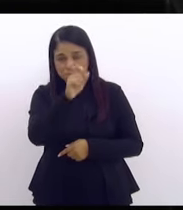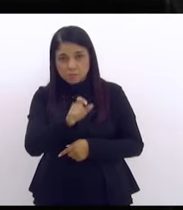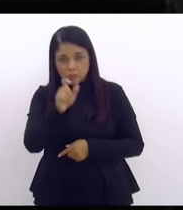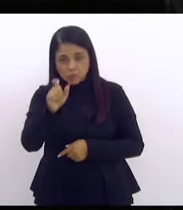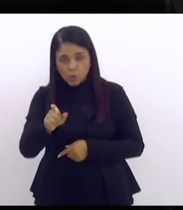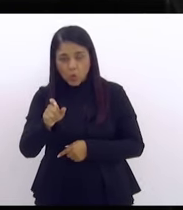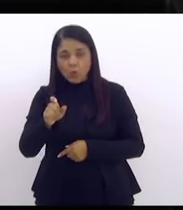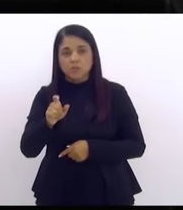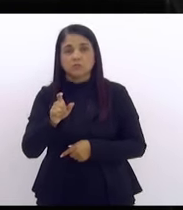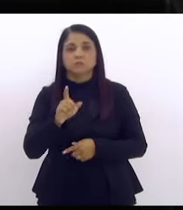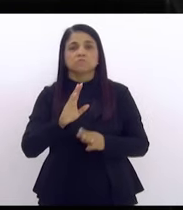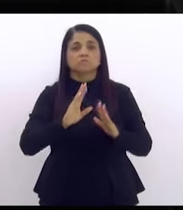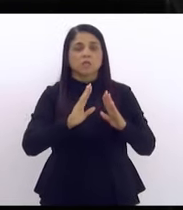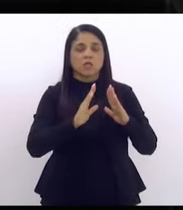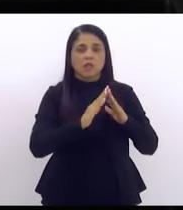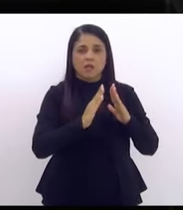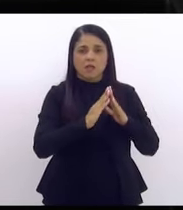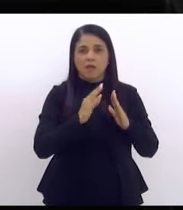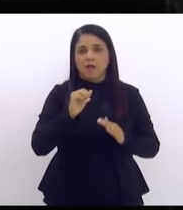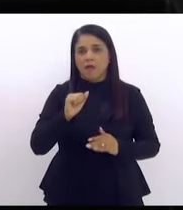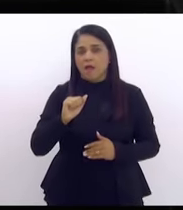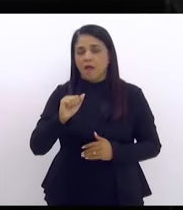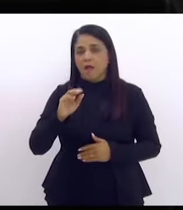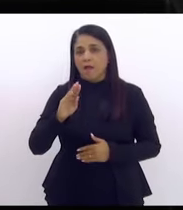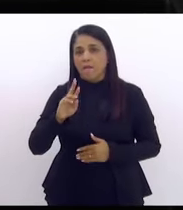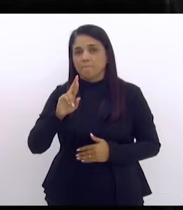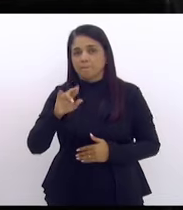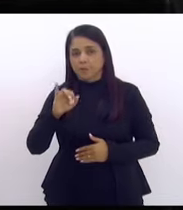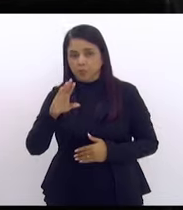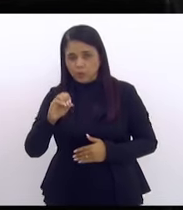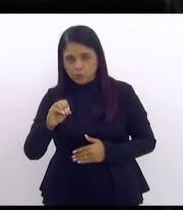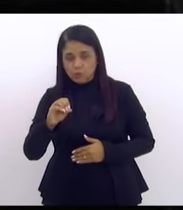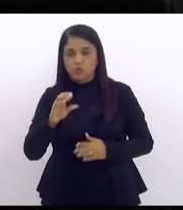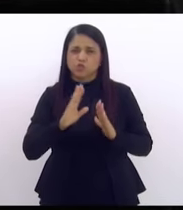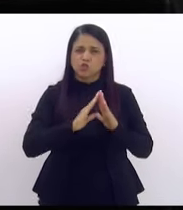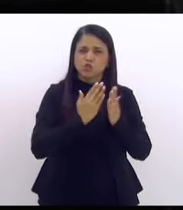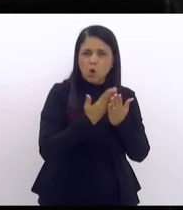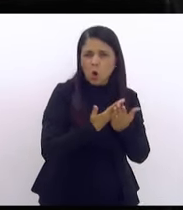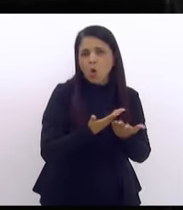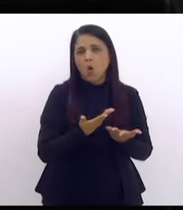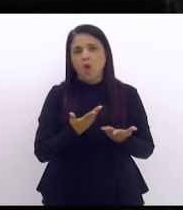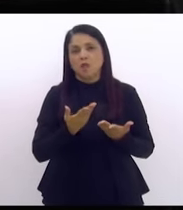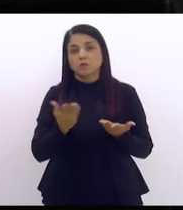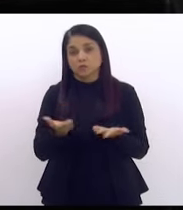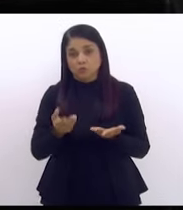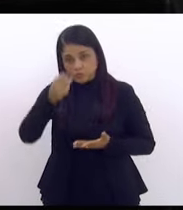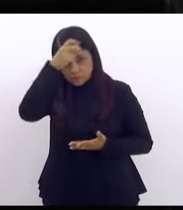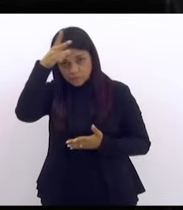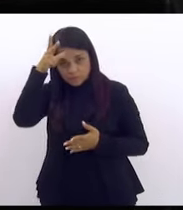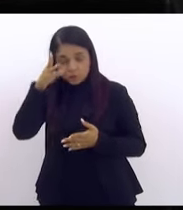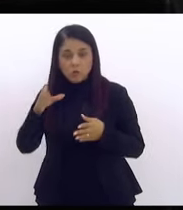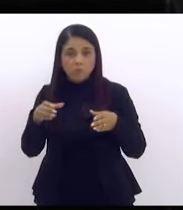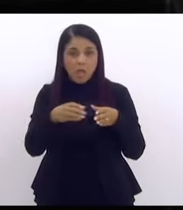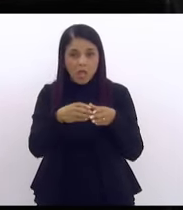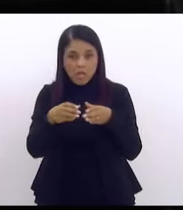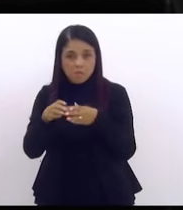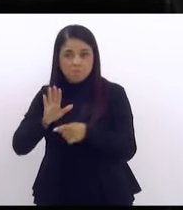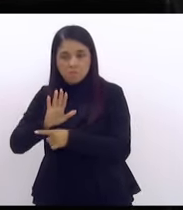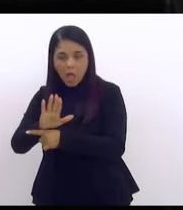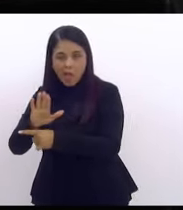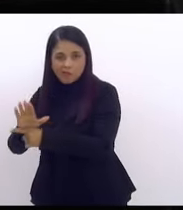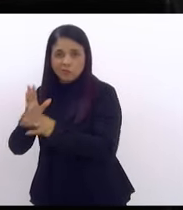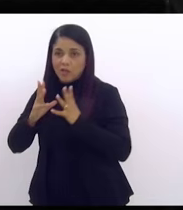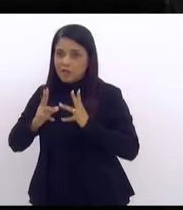abrigos. Hoje, a prefeitura estaria colocando também equipes para ajudar na limpeza